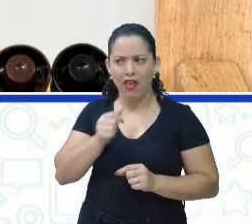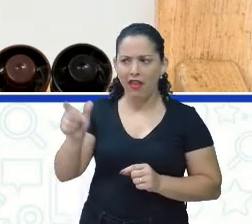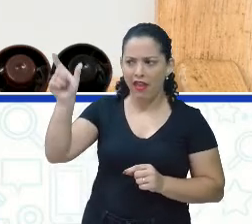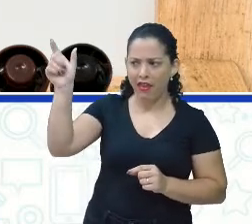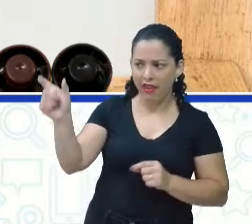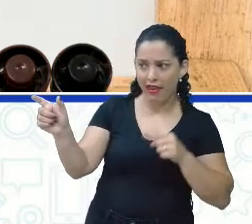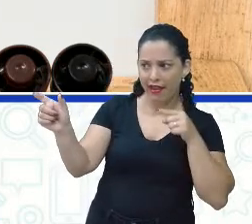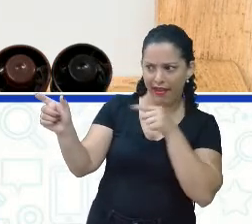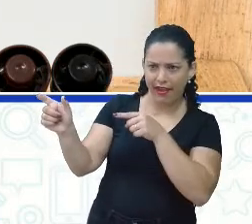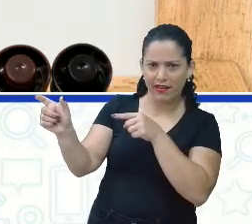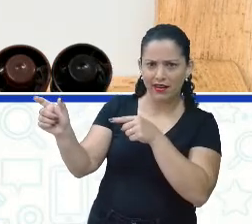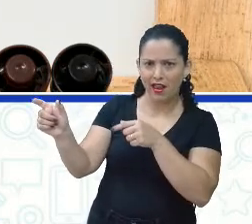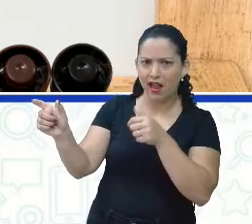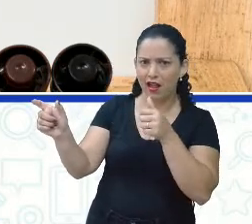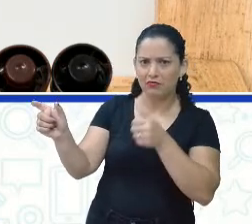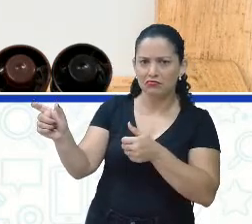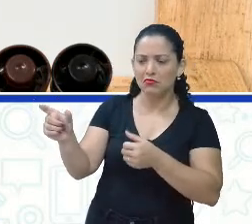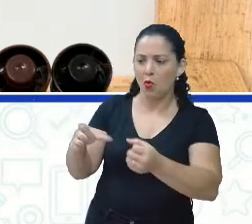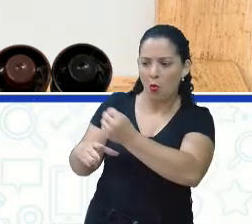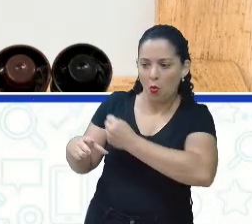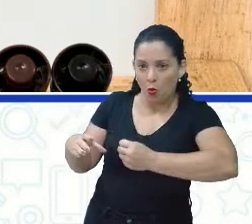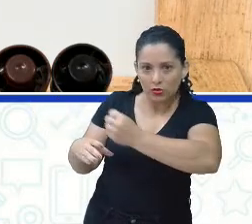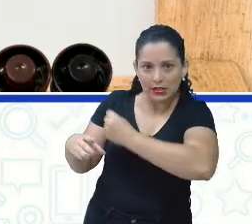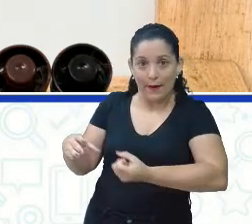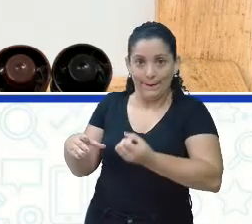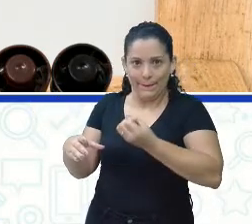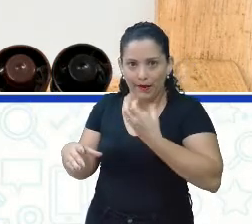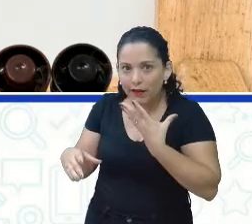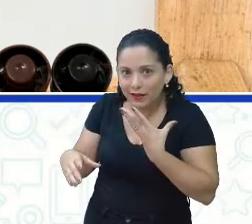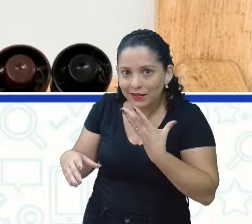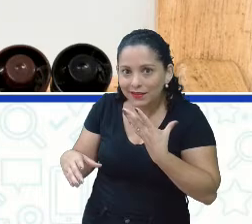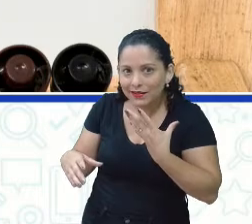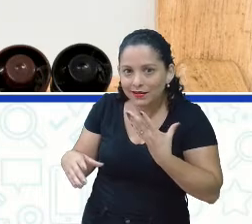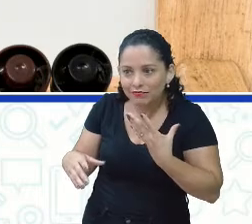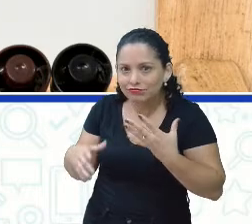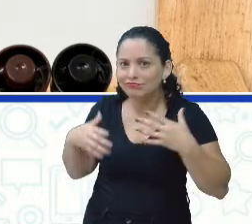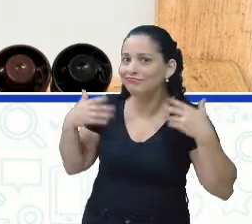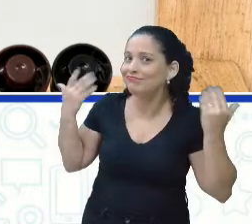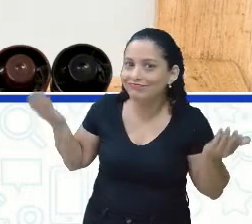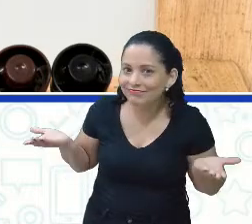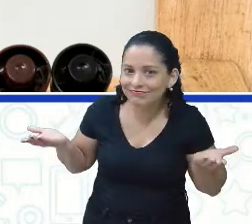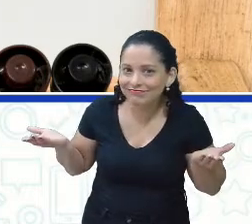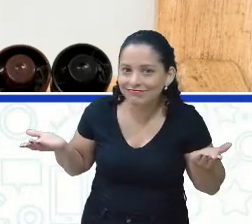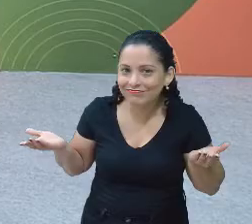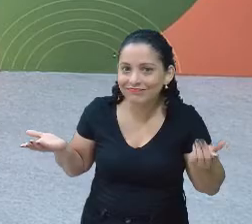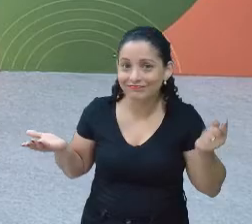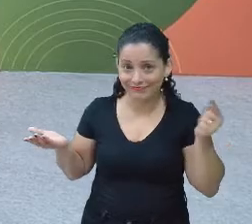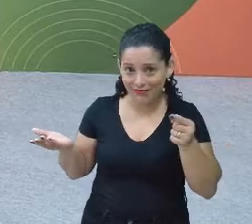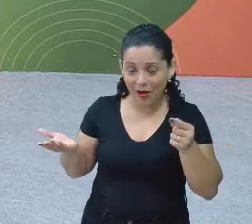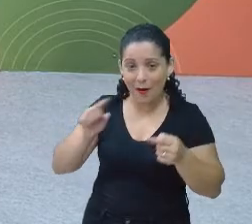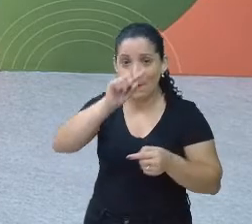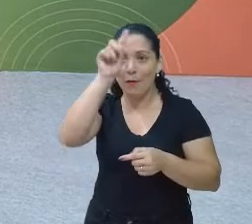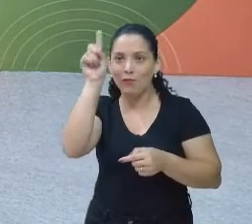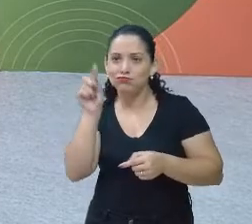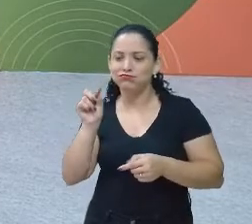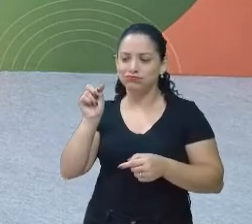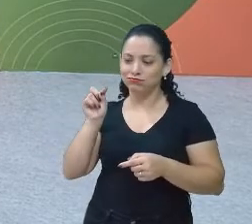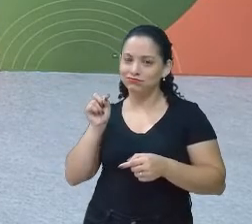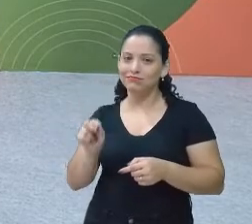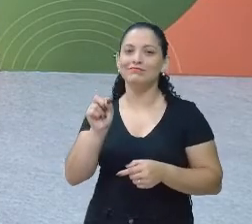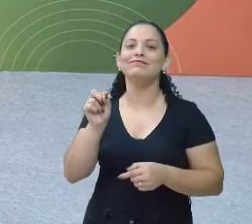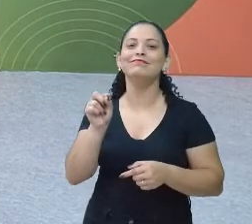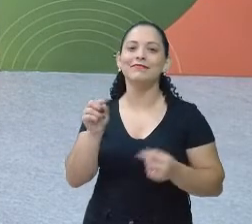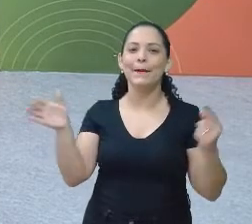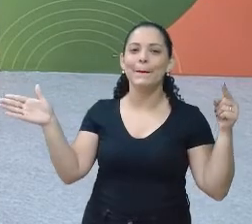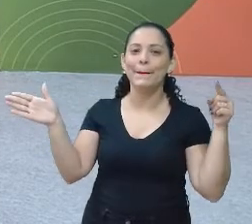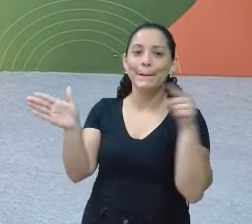uma boa cozinheira? Agora eu estou fazendo uma pergunta. Então, qual é a evidência da minha forma interrogativa? É o meu verbo